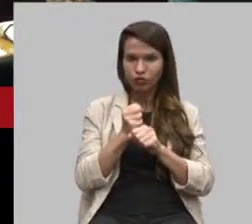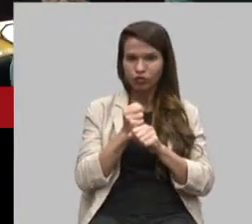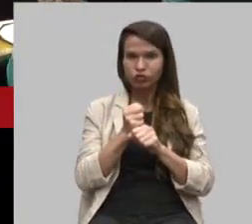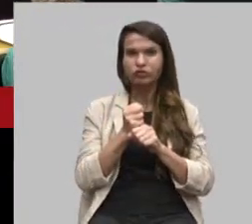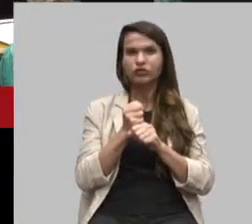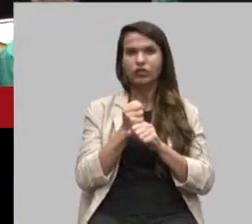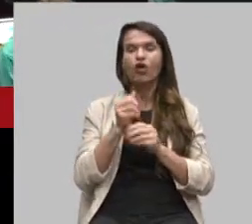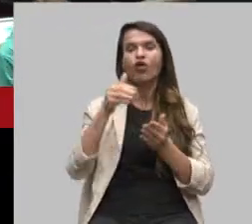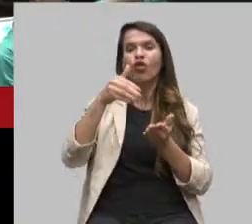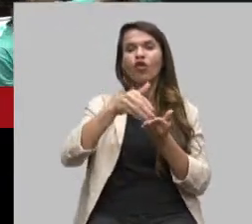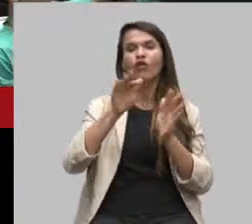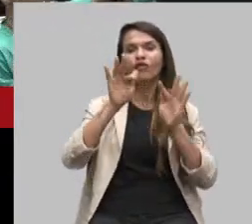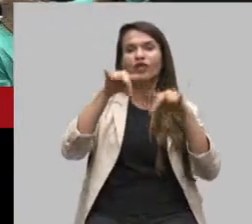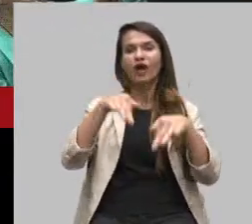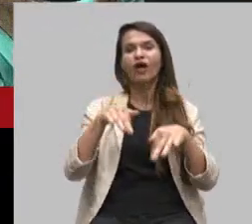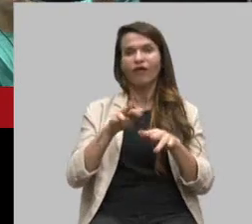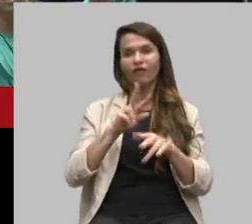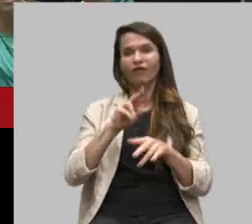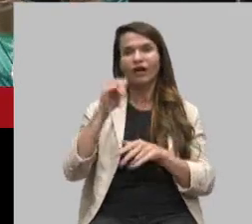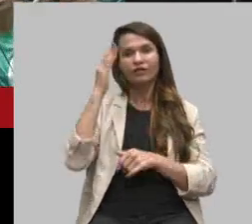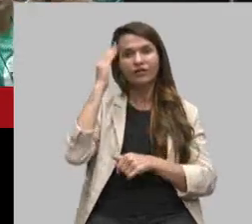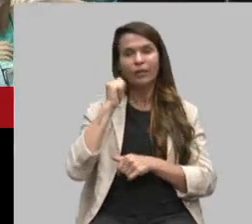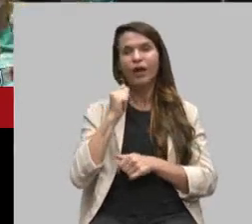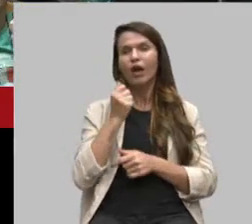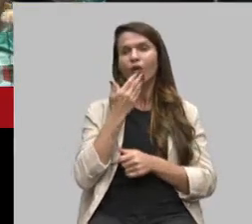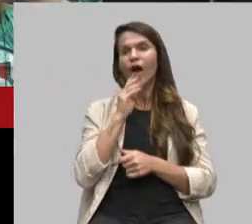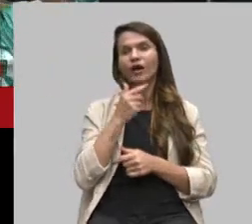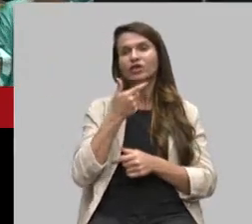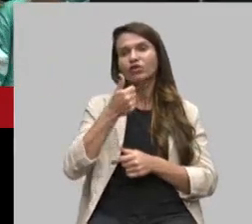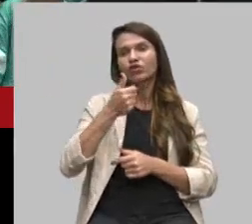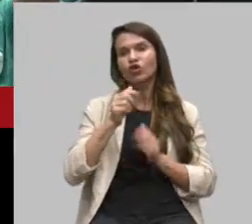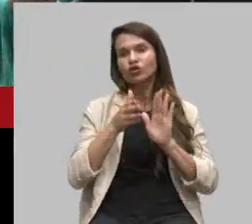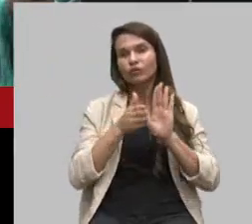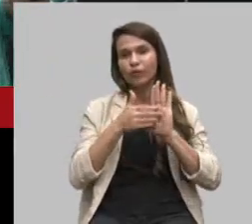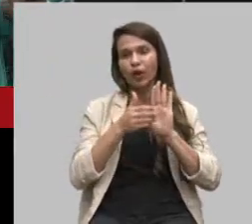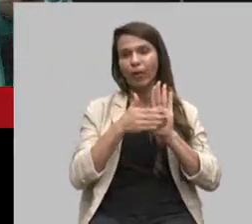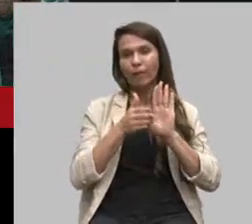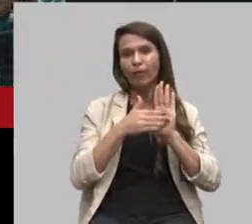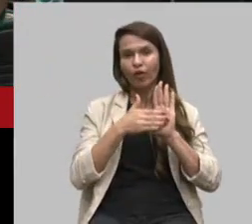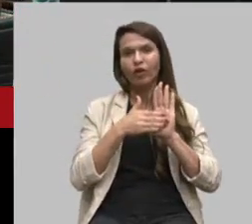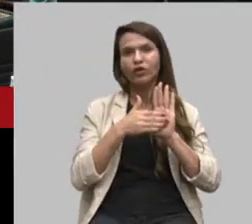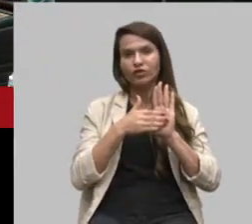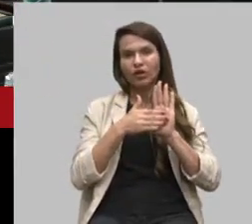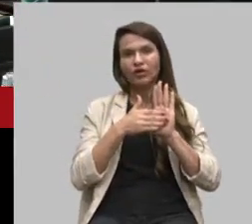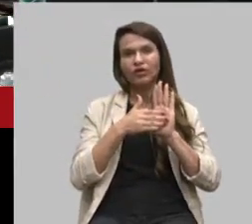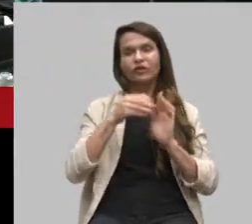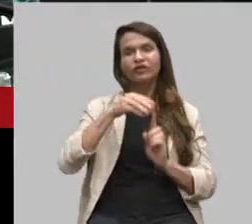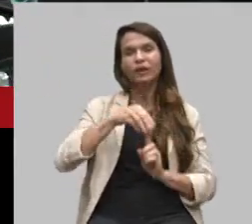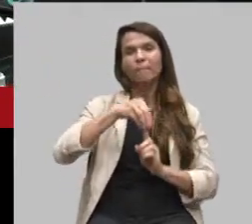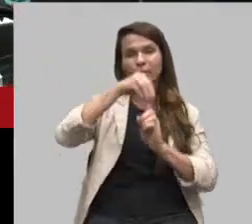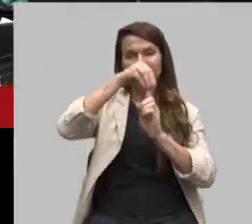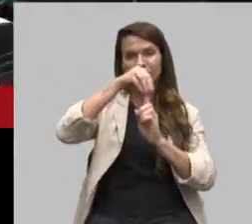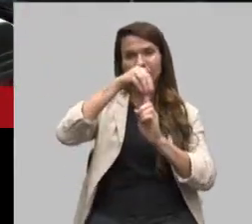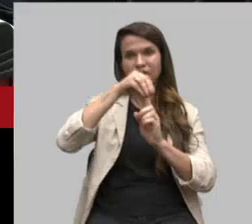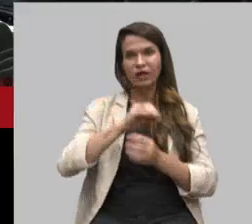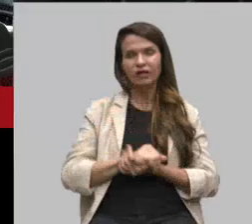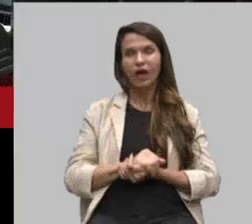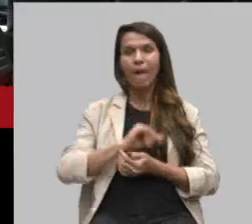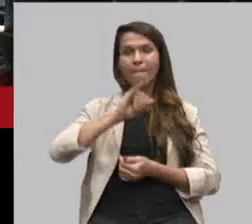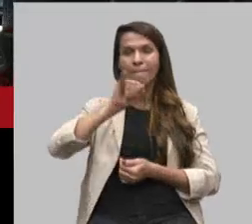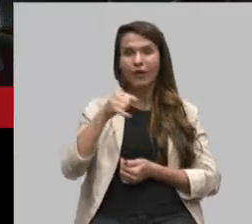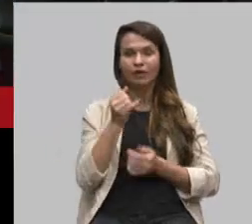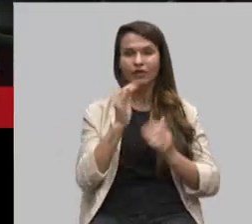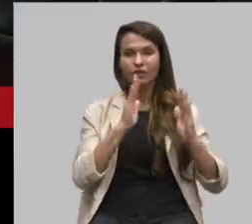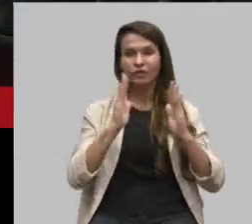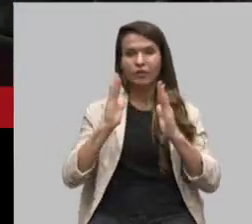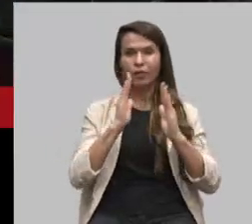final a gente vai saber quais serão essas 12 propostas que serão priorizadas aproveitando esse momento aí